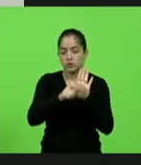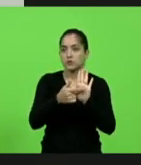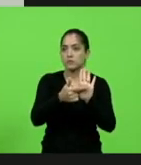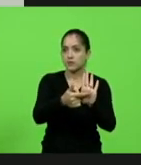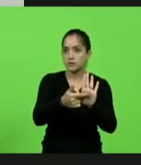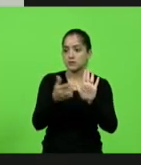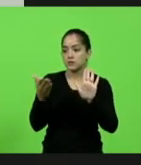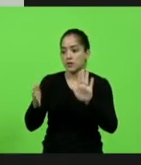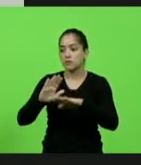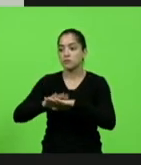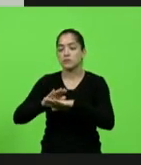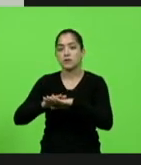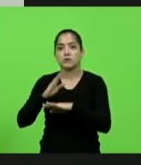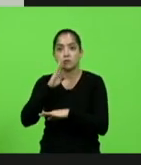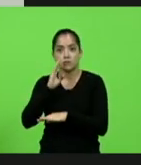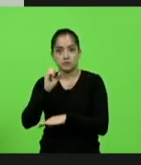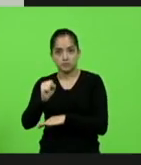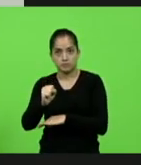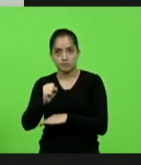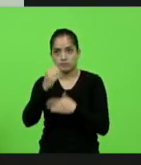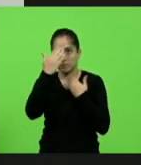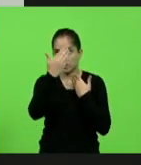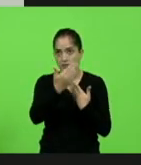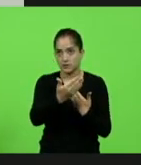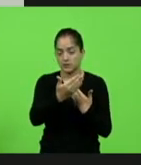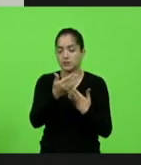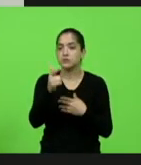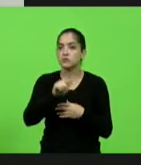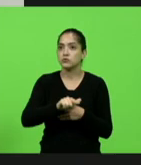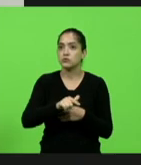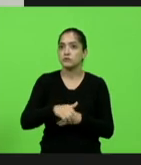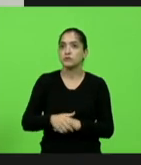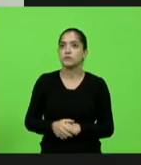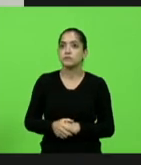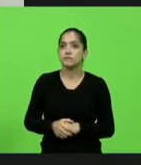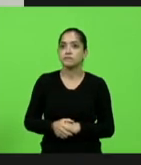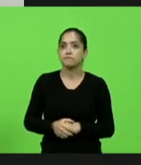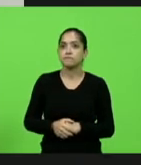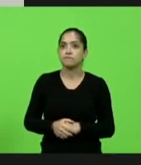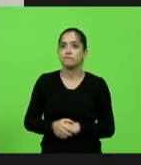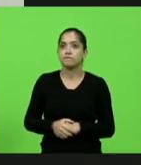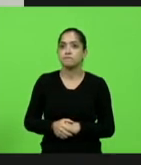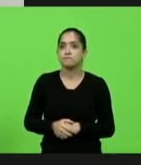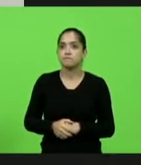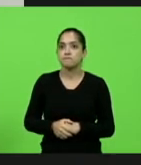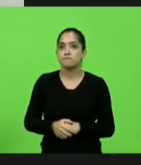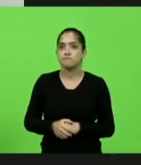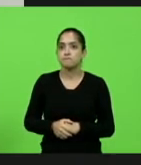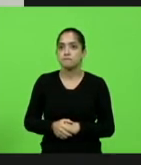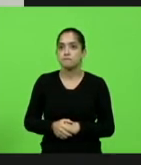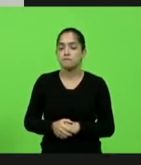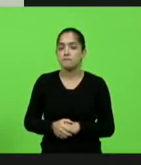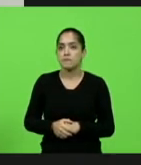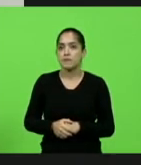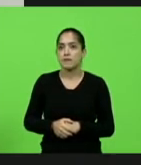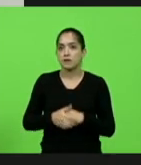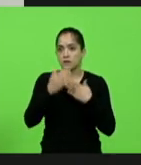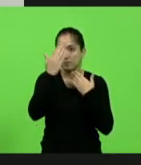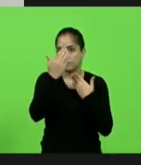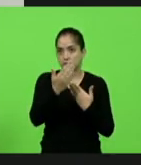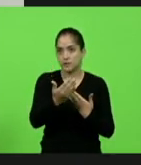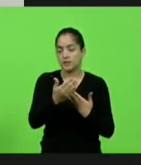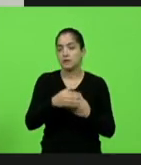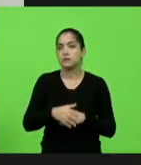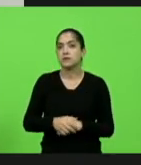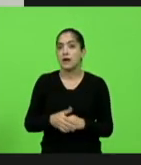deputado Bruno Souza. Agradeço novamente e é isso. Obrigada, doutor Marcelo.